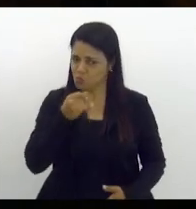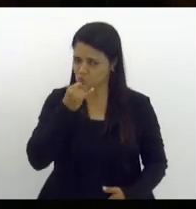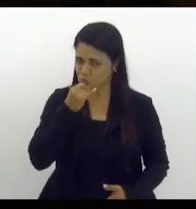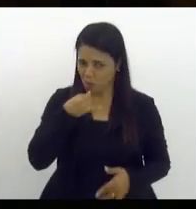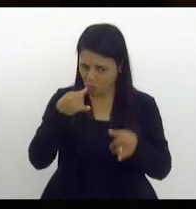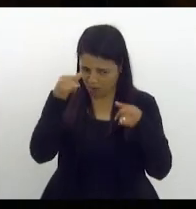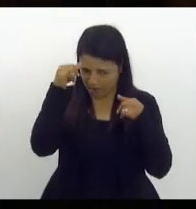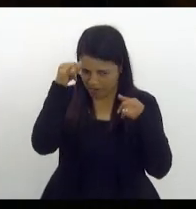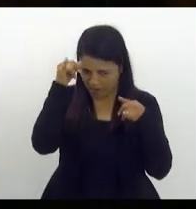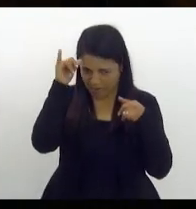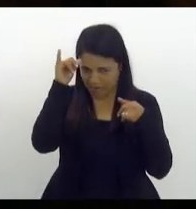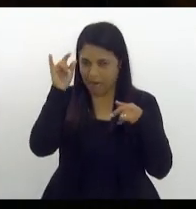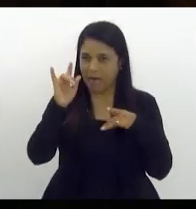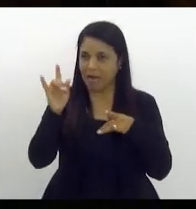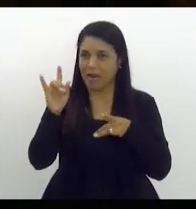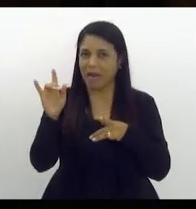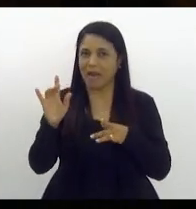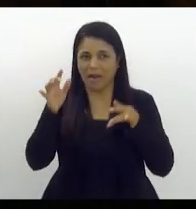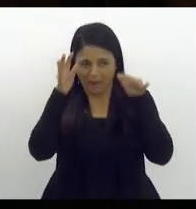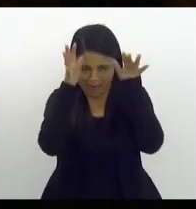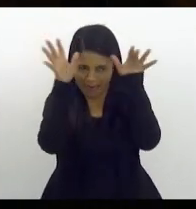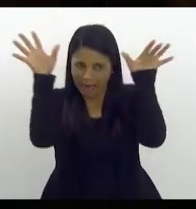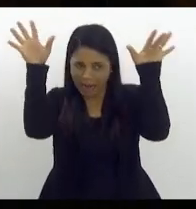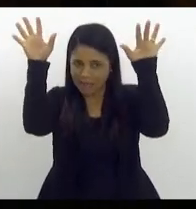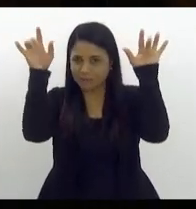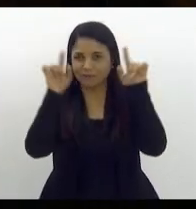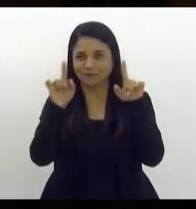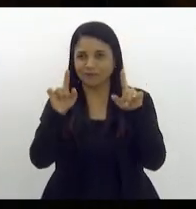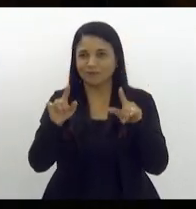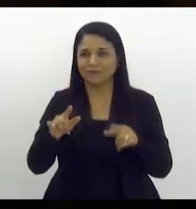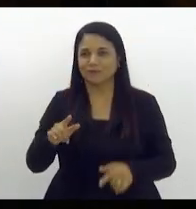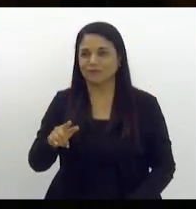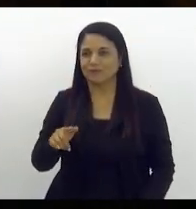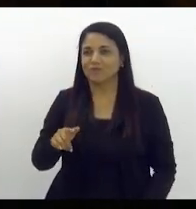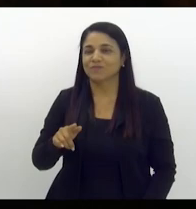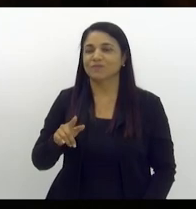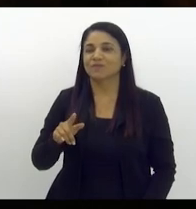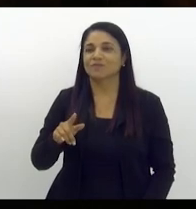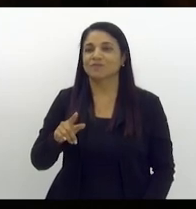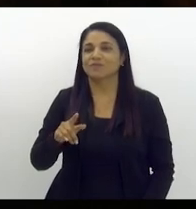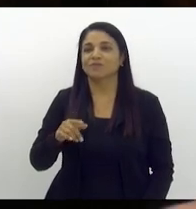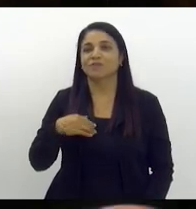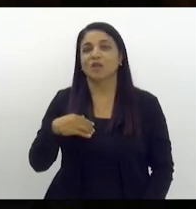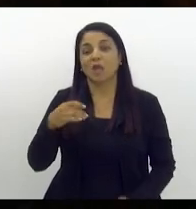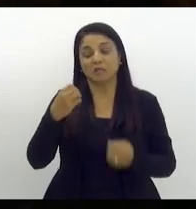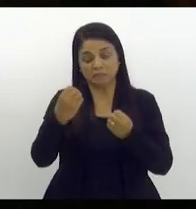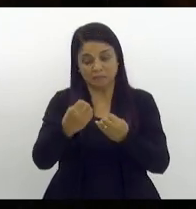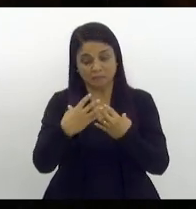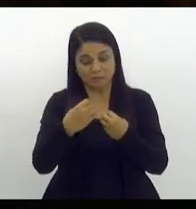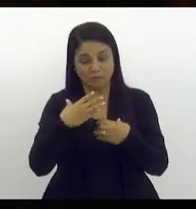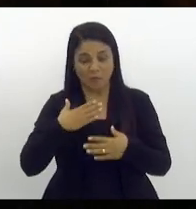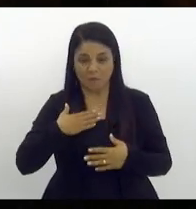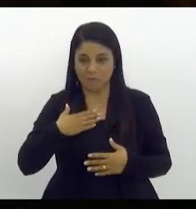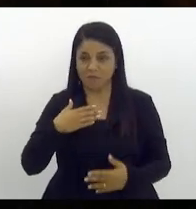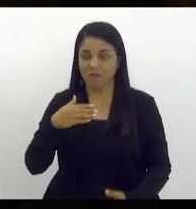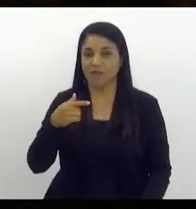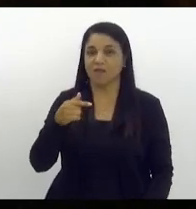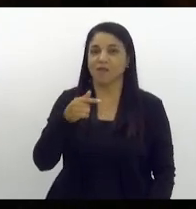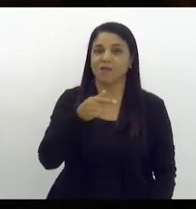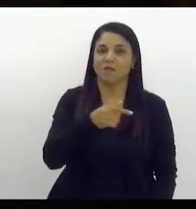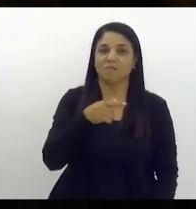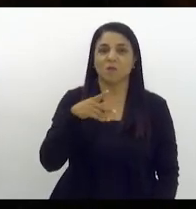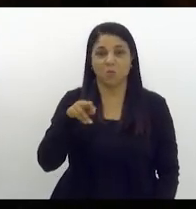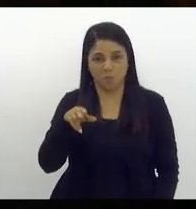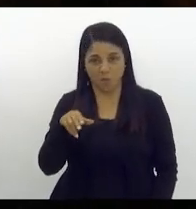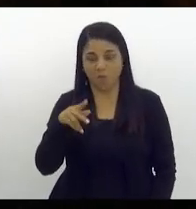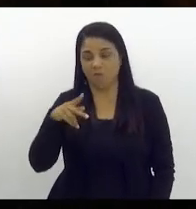que não. Thiago Gagliasso. É. Quem acertei? Quem ensinou a gente foi o Faustão, sabia? Eu e meu irmão, a gente falava perfeito. Errado. Mas, na